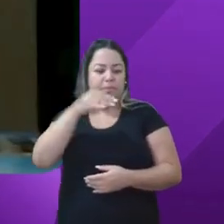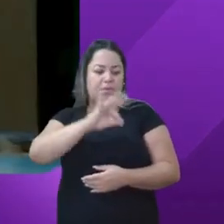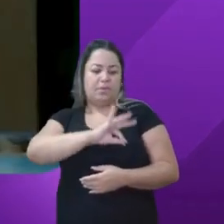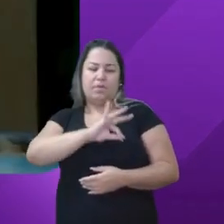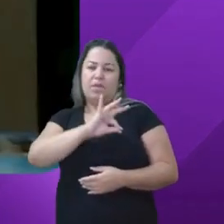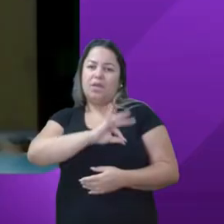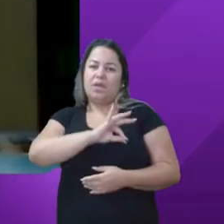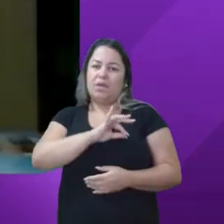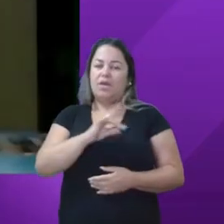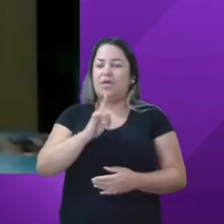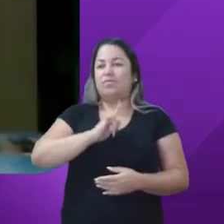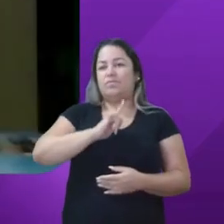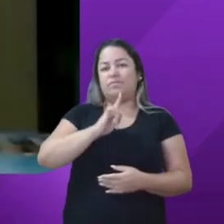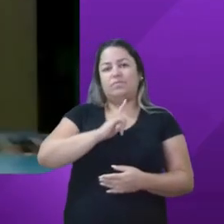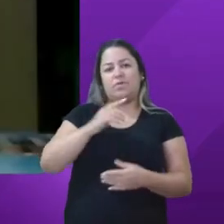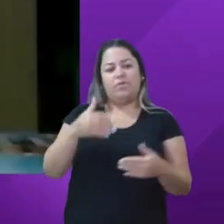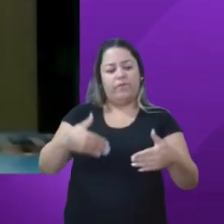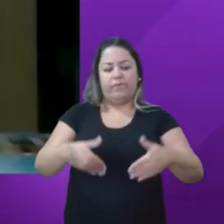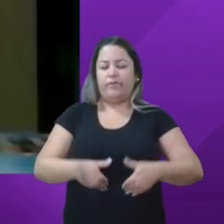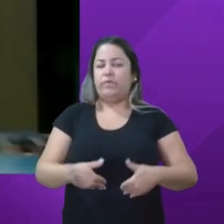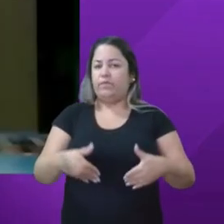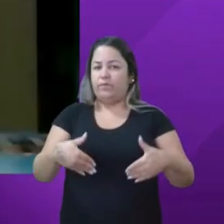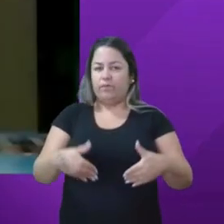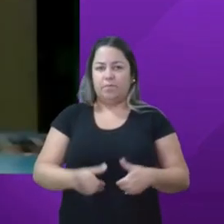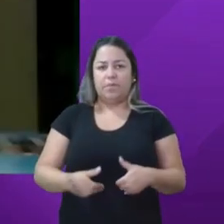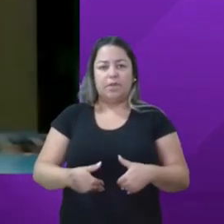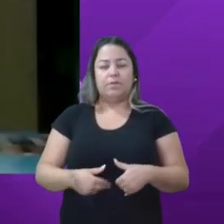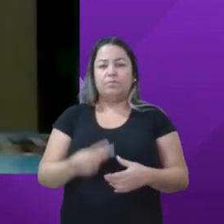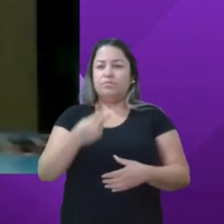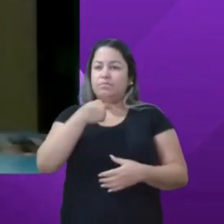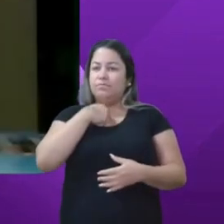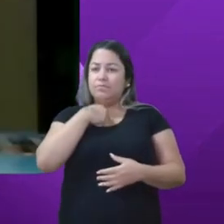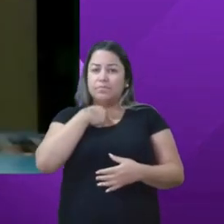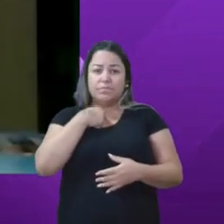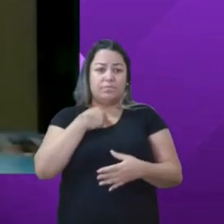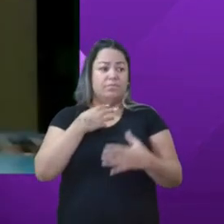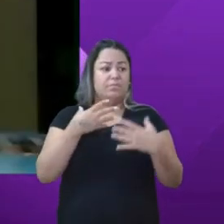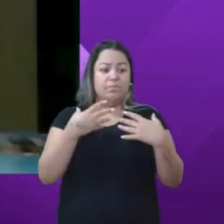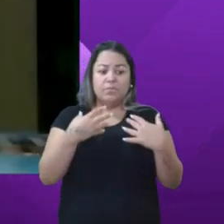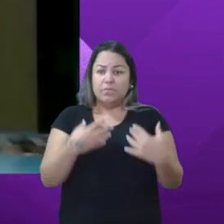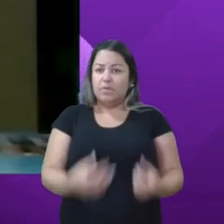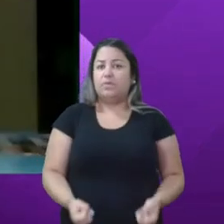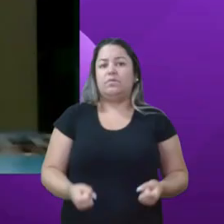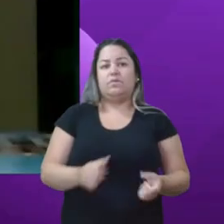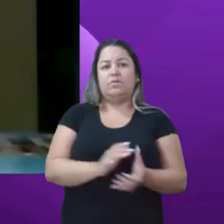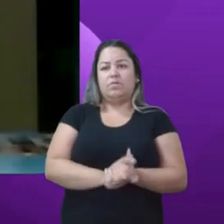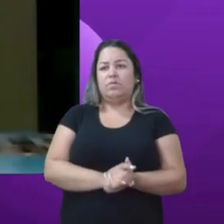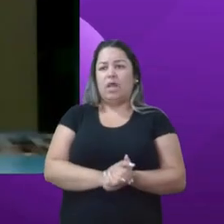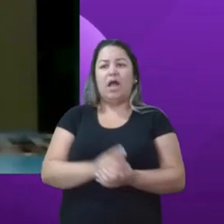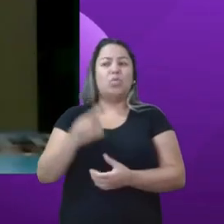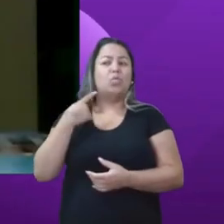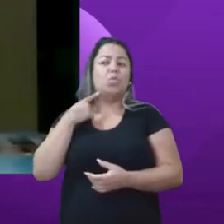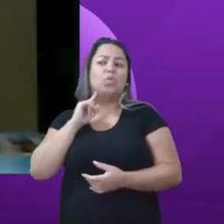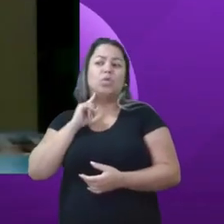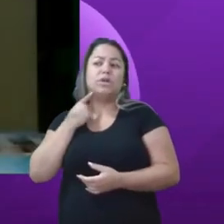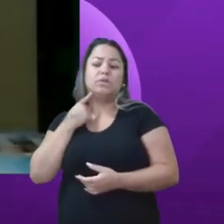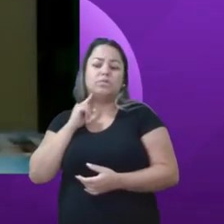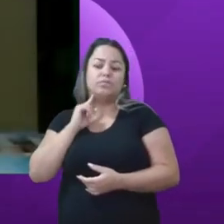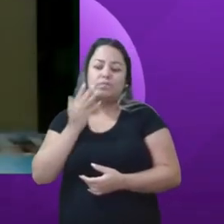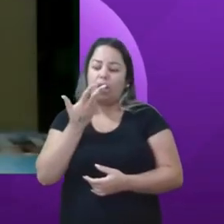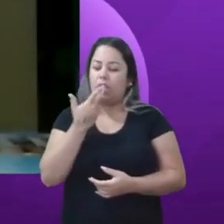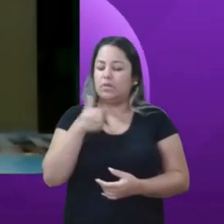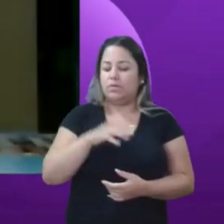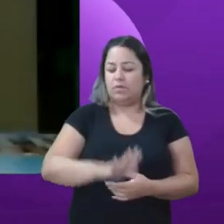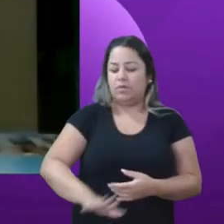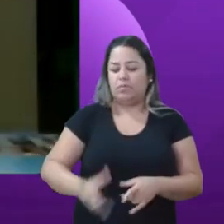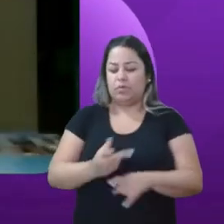estou com fome. Né? Nós não podemos permitir isso. Ou uma criança que está no lixo procurando uma fruta para